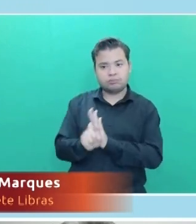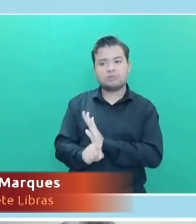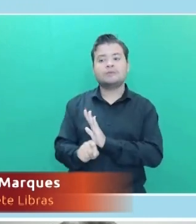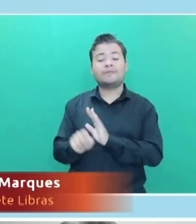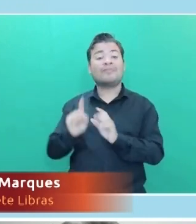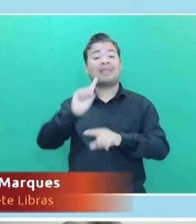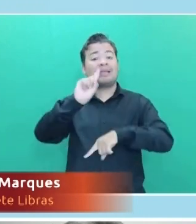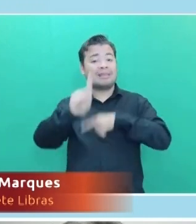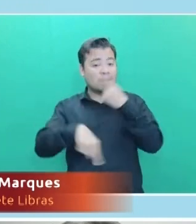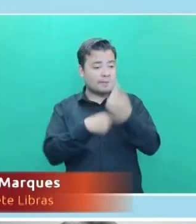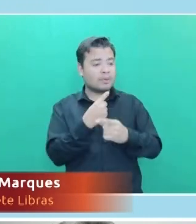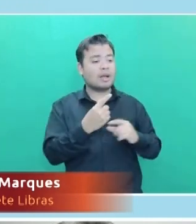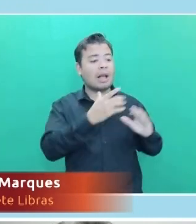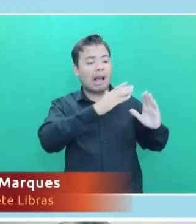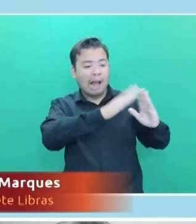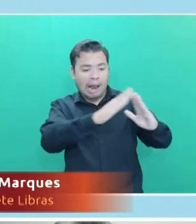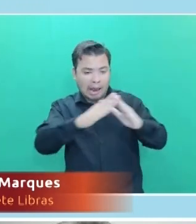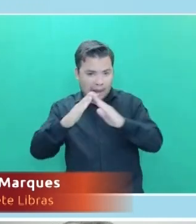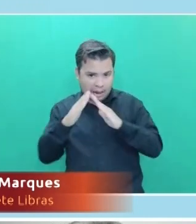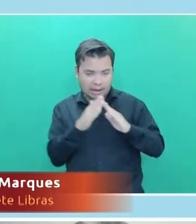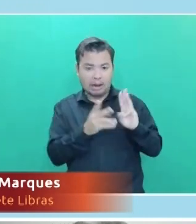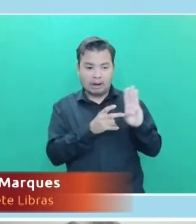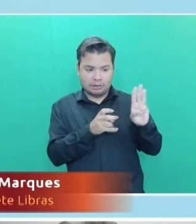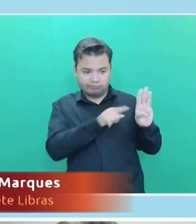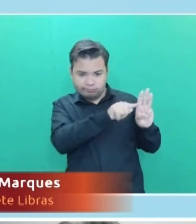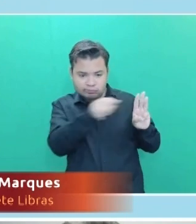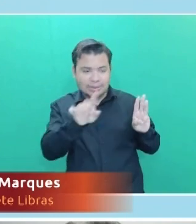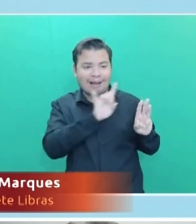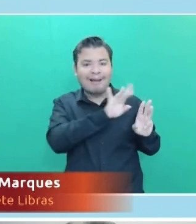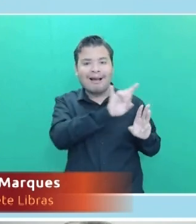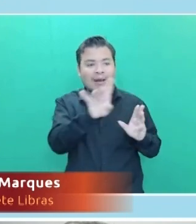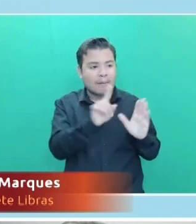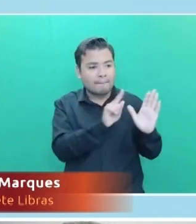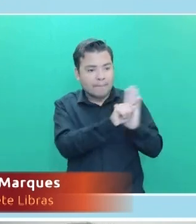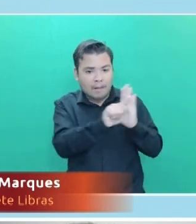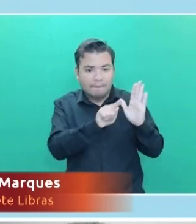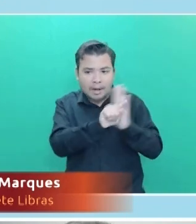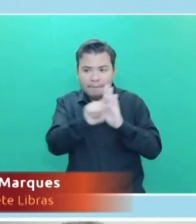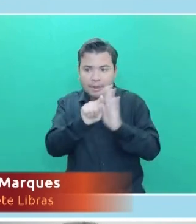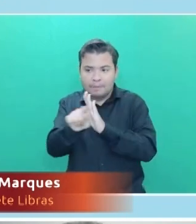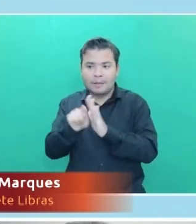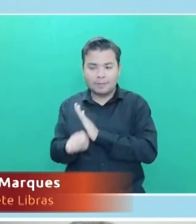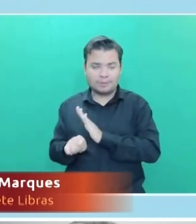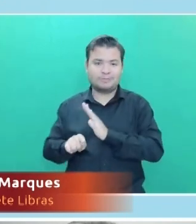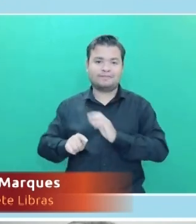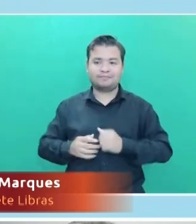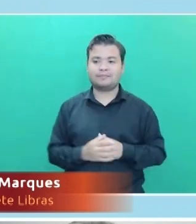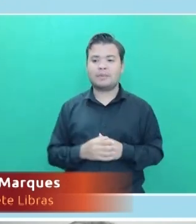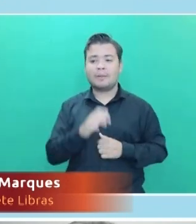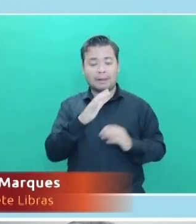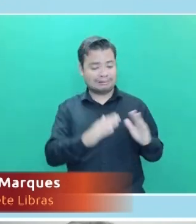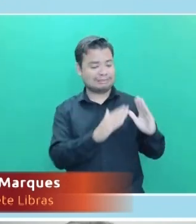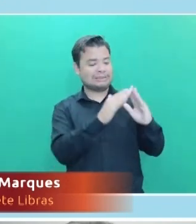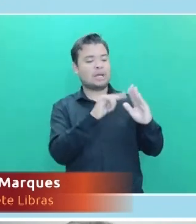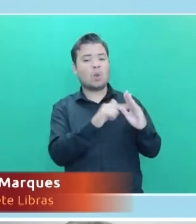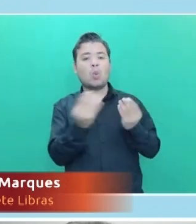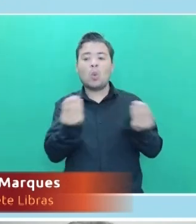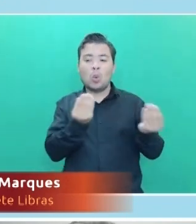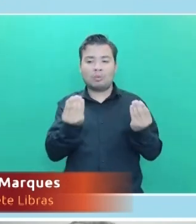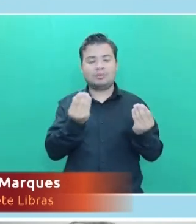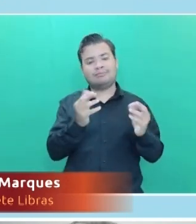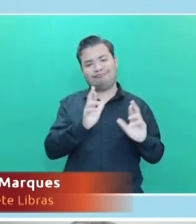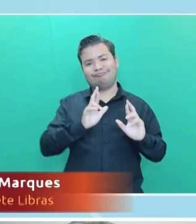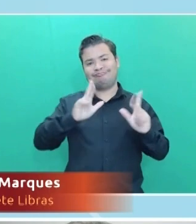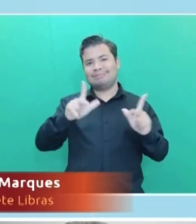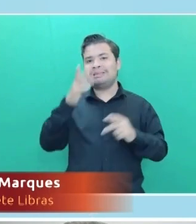individual em cada um dos domicílios. O domicílio na terra indígena ele é um pouco diferenciado do domicílio da